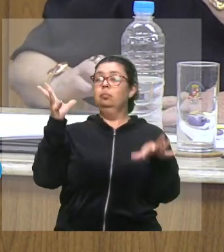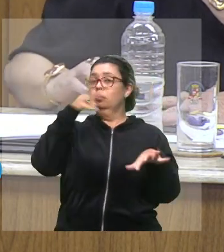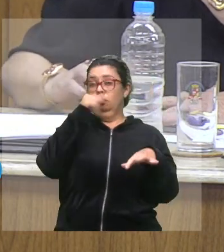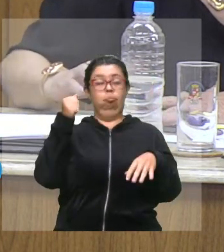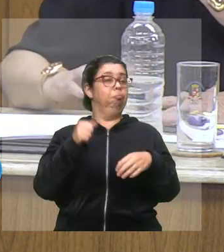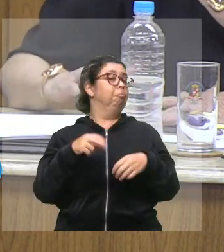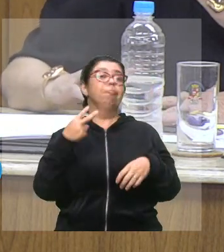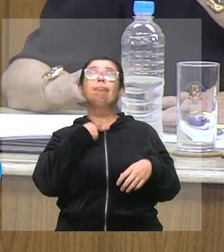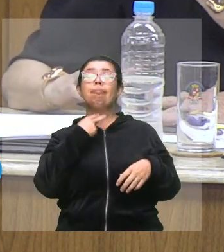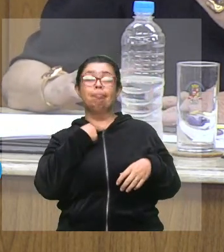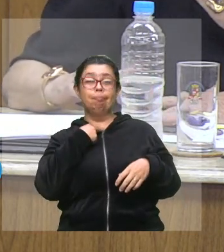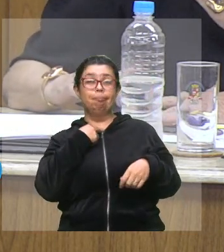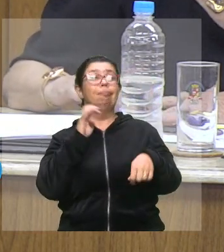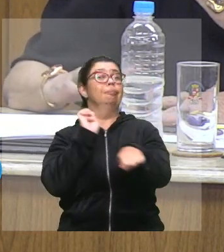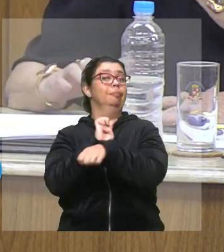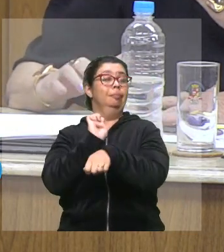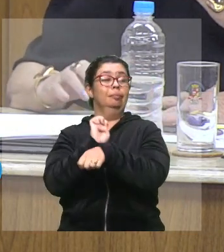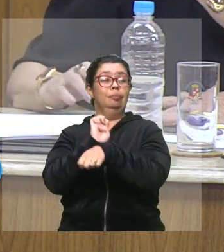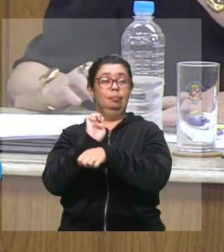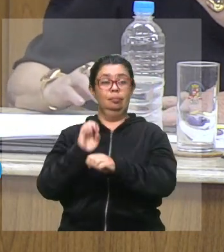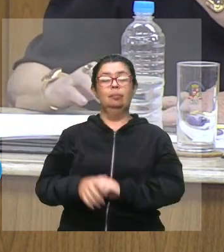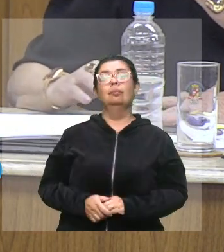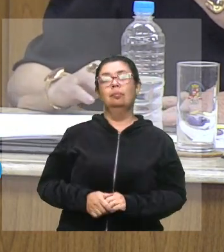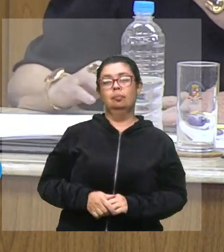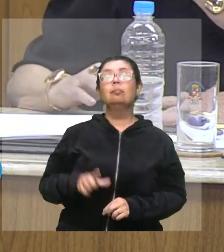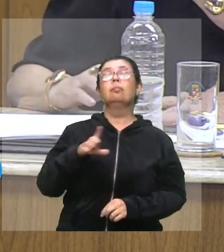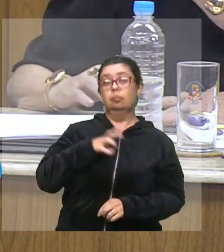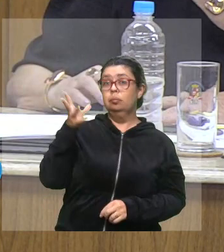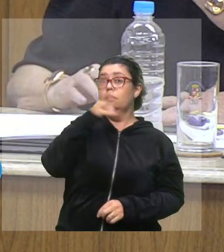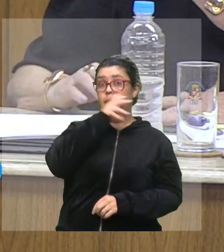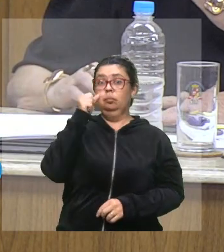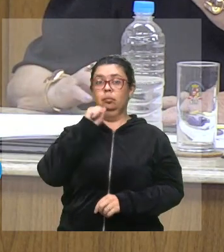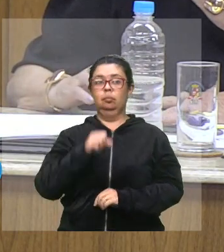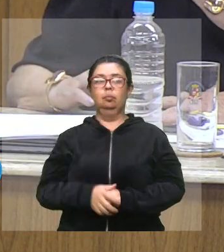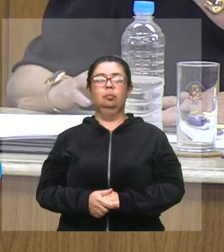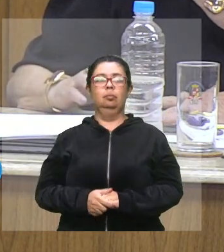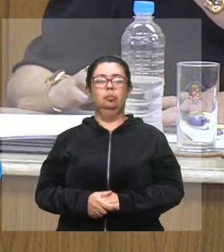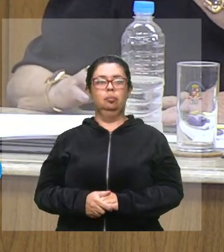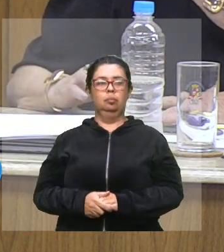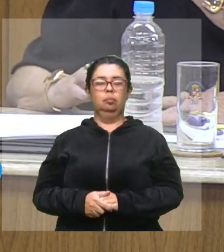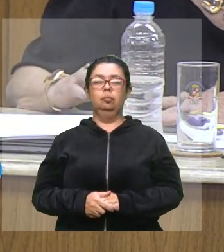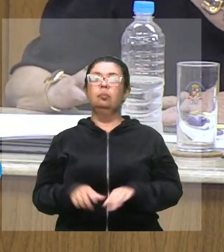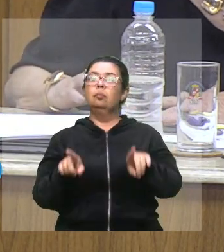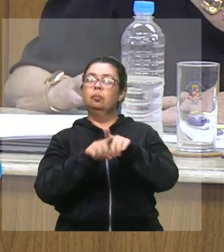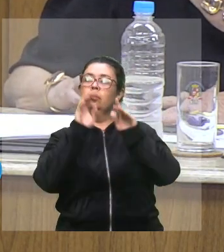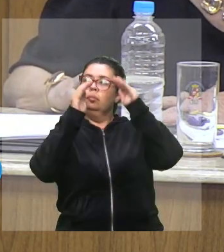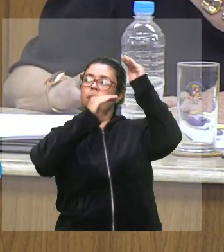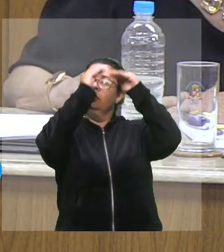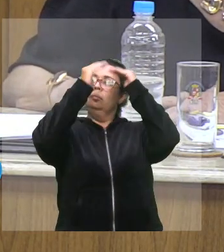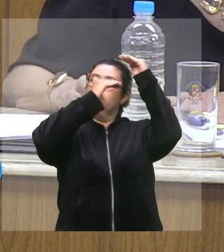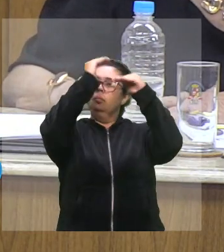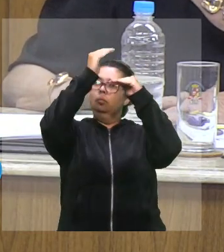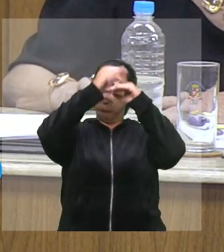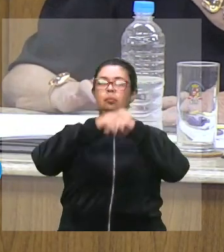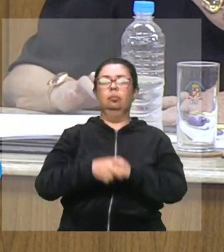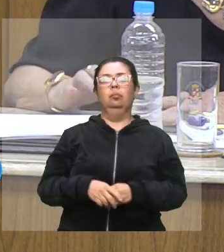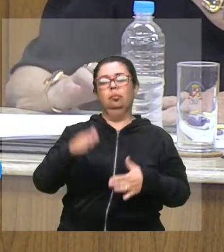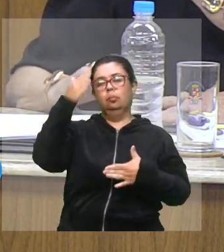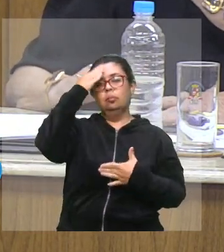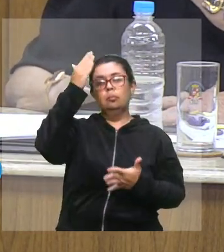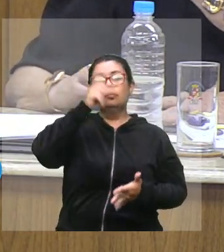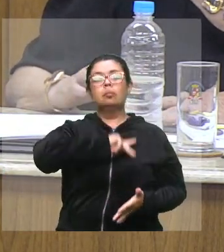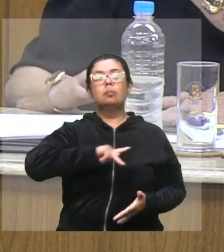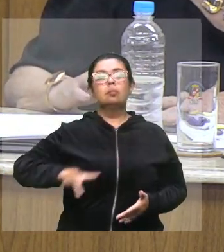perder tempo, vereador Rogério? Temos que ser rápido na velocidade do desenvolvimento, na velocidade da inovação. Obrigado, senhor